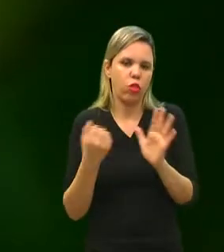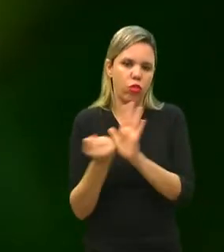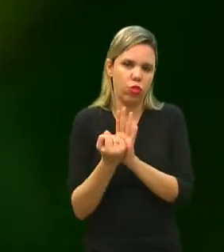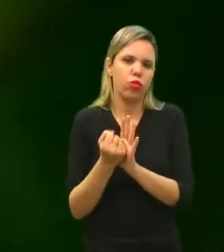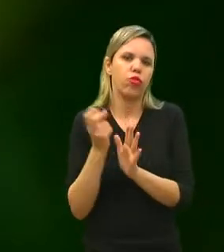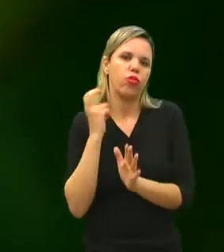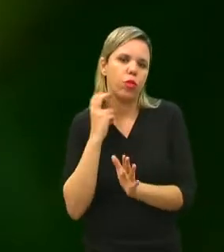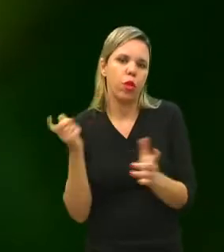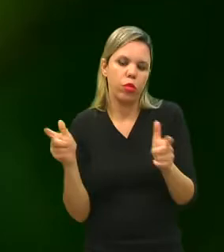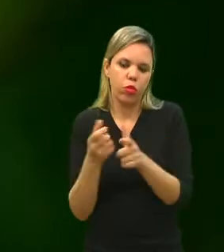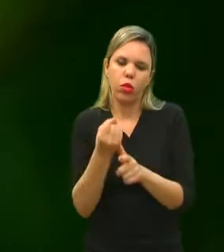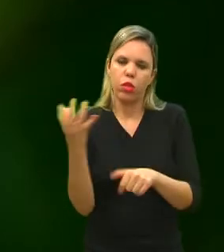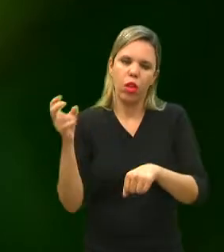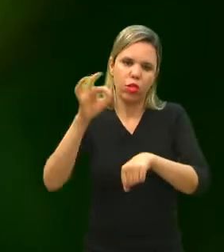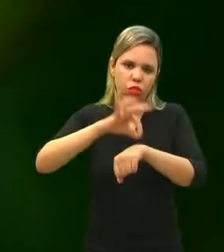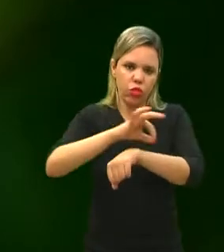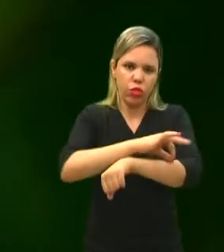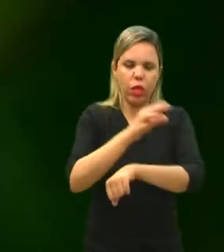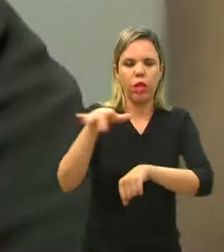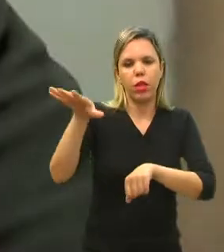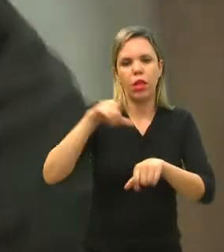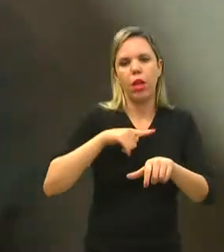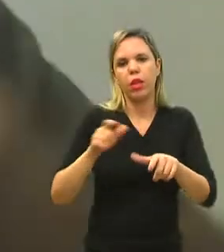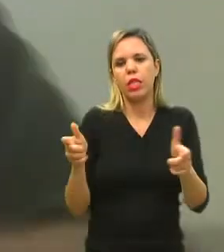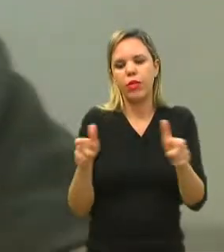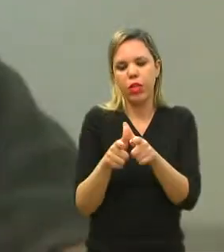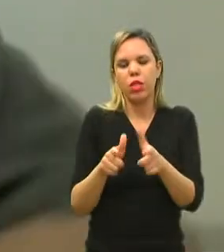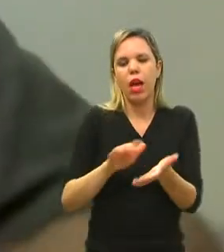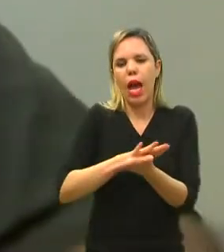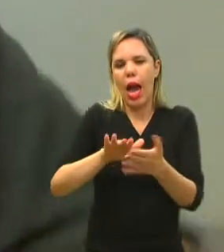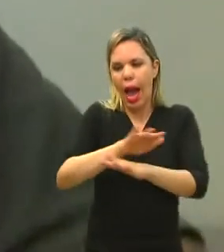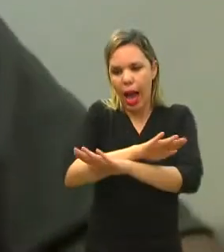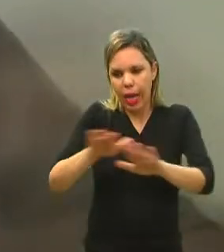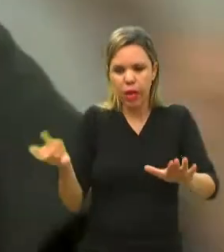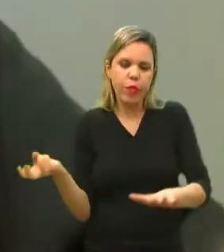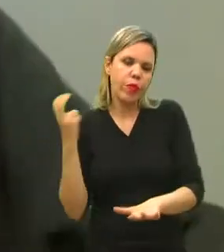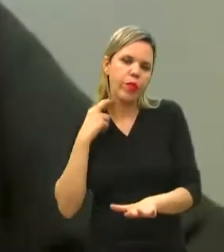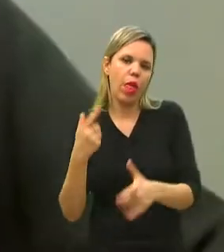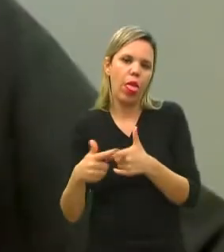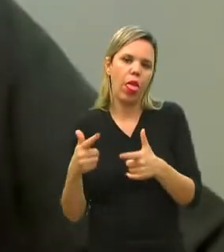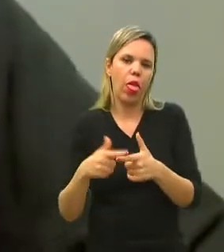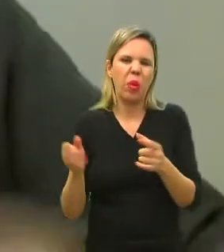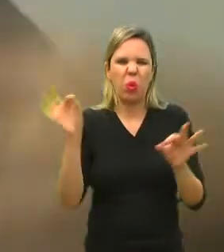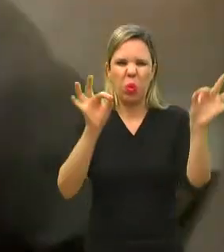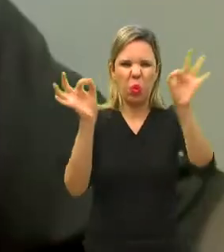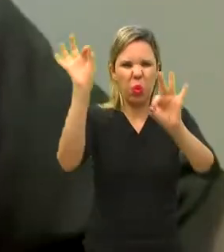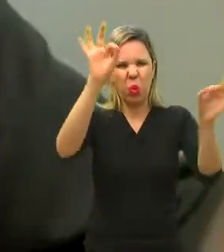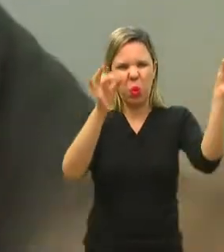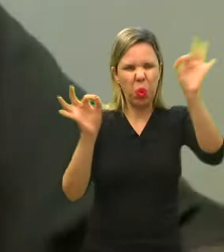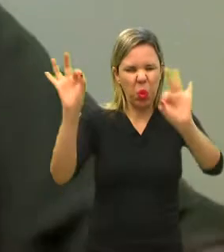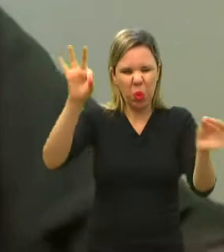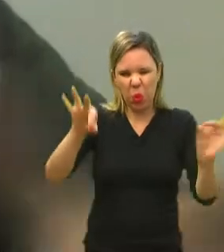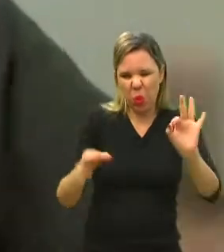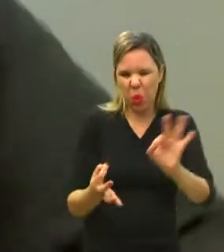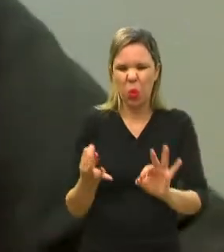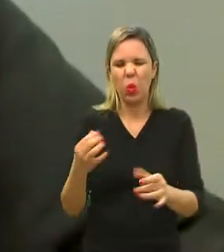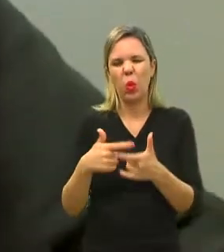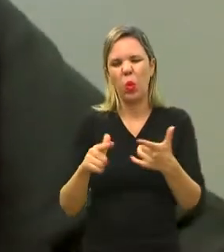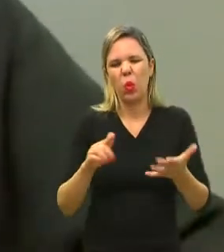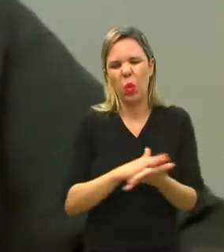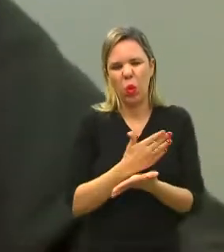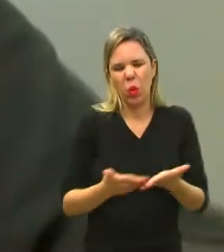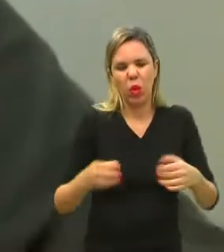de insetos que nós temos por aí. Se você elimina morcego, você vai ter uma encheção de saco de insetos e aí